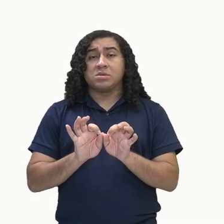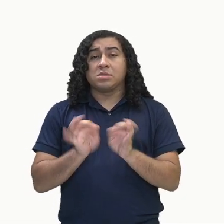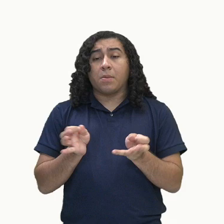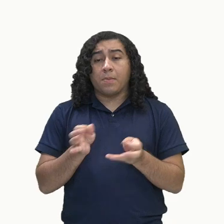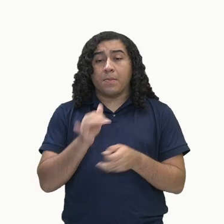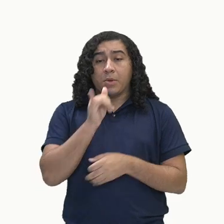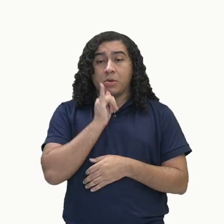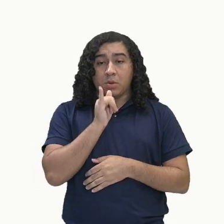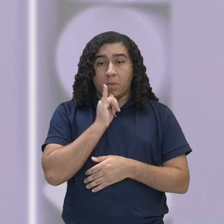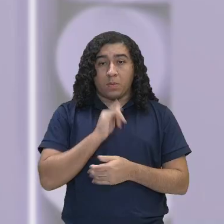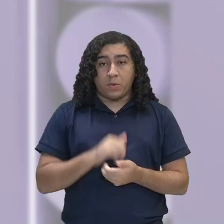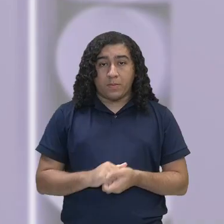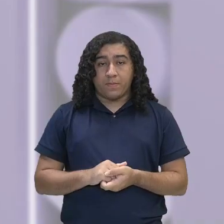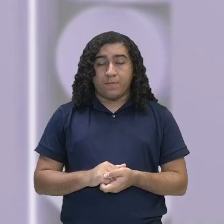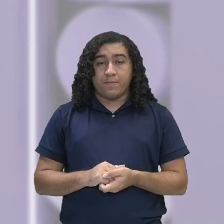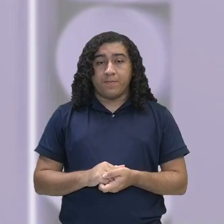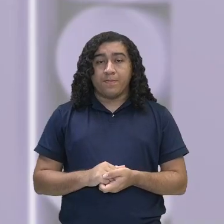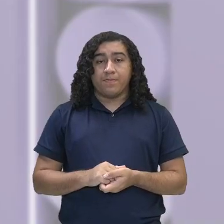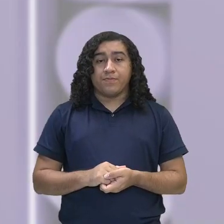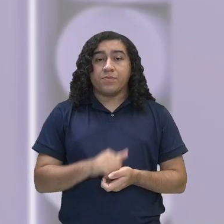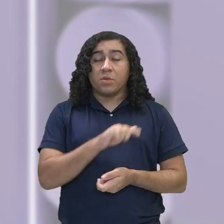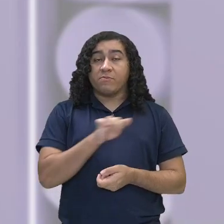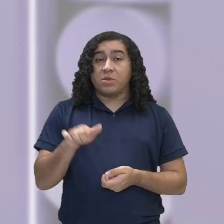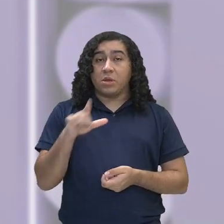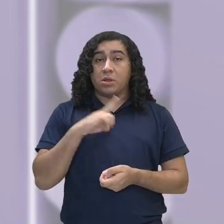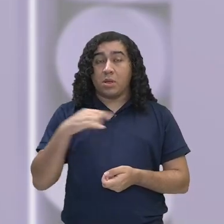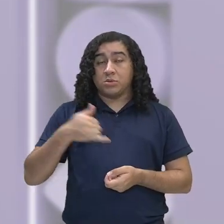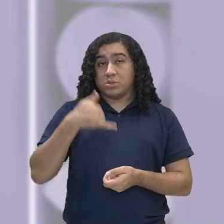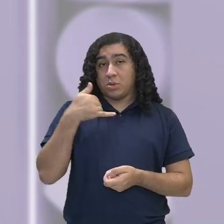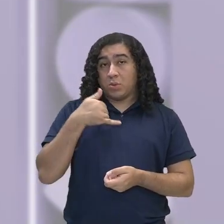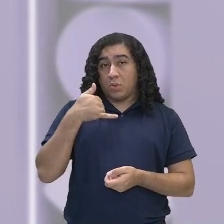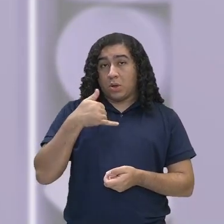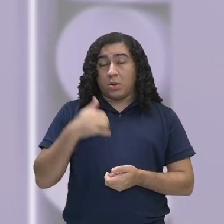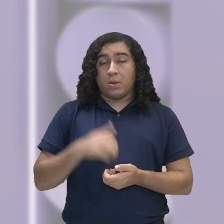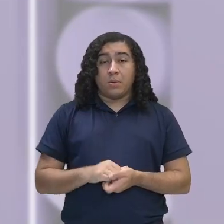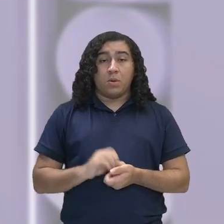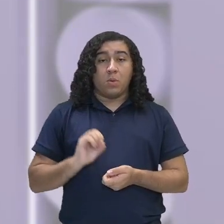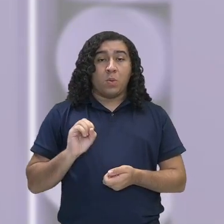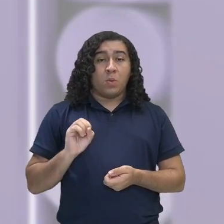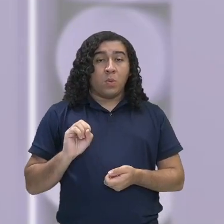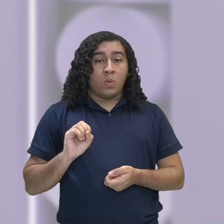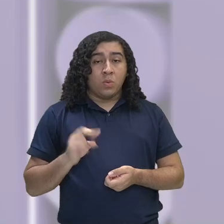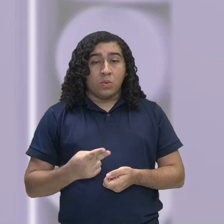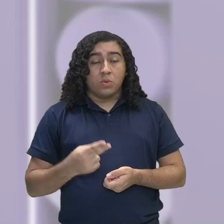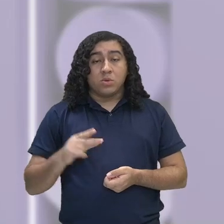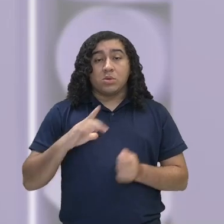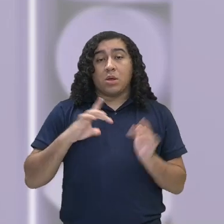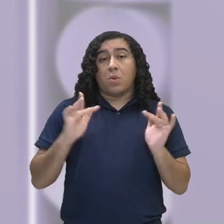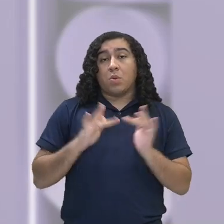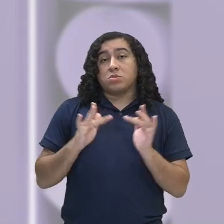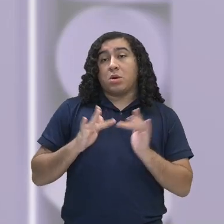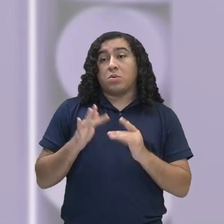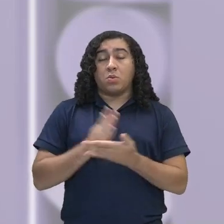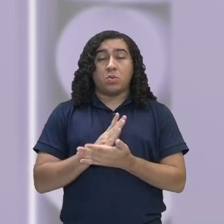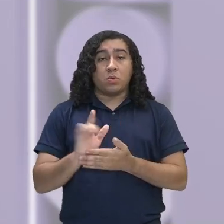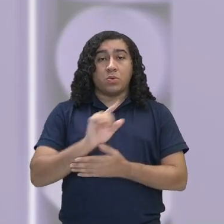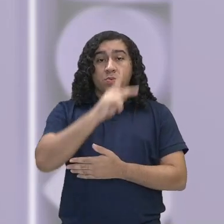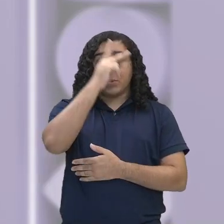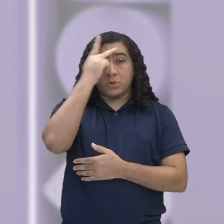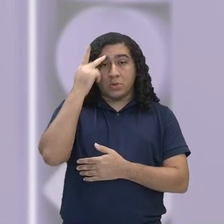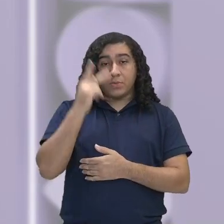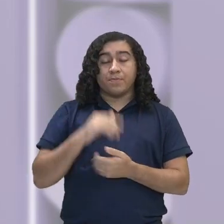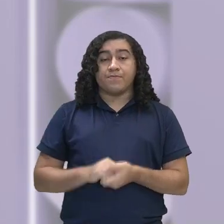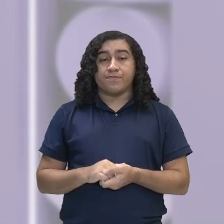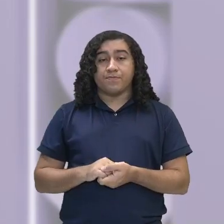você que deve ter um celular, ou certamente deve ter contatos, já deve ter utilizado, por